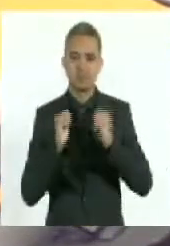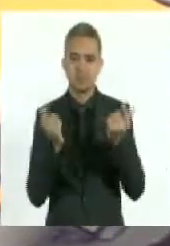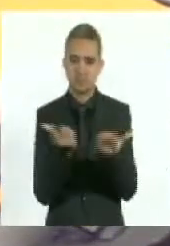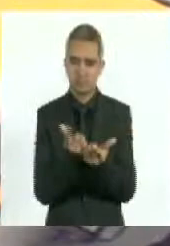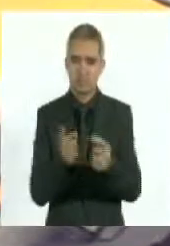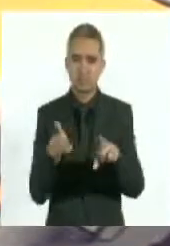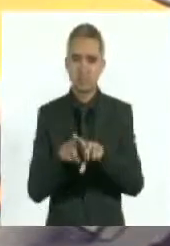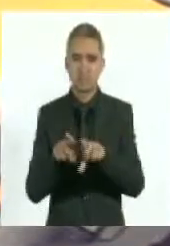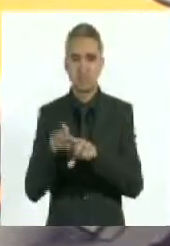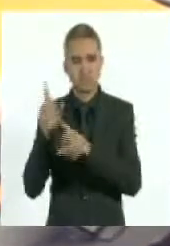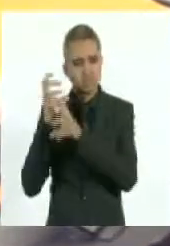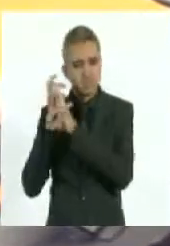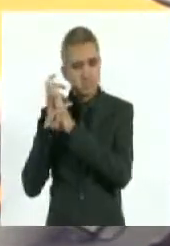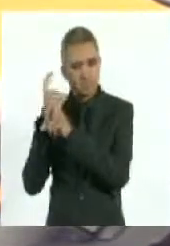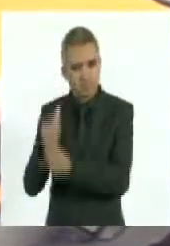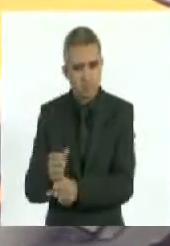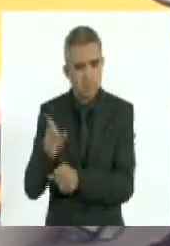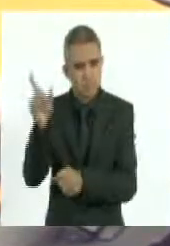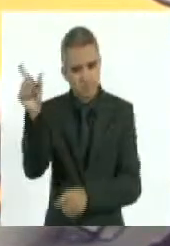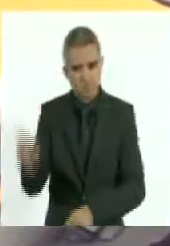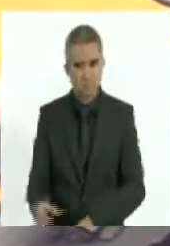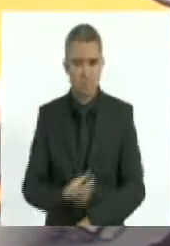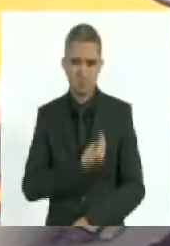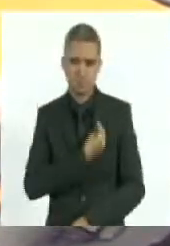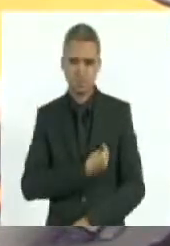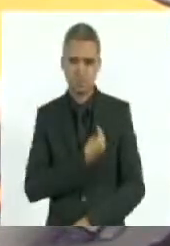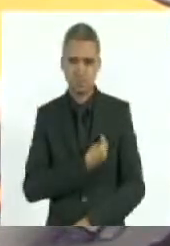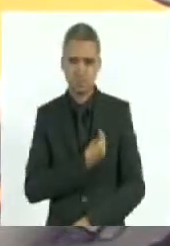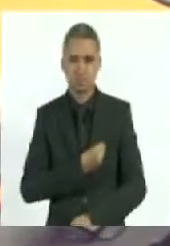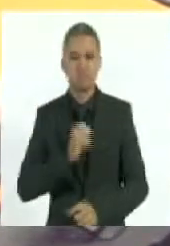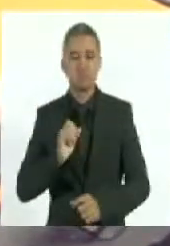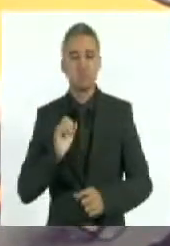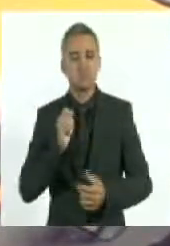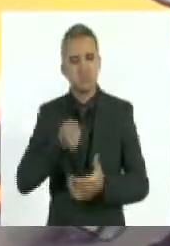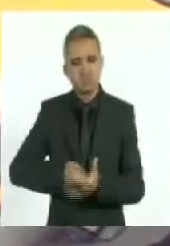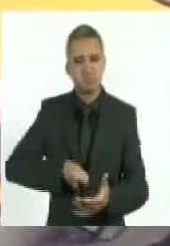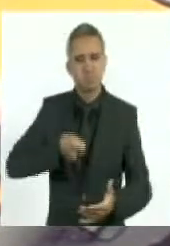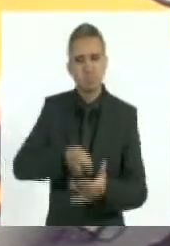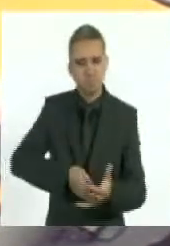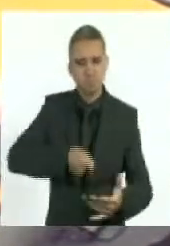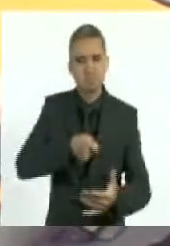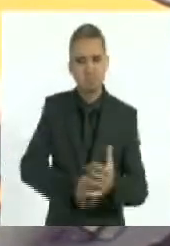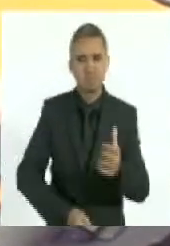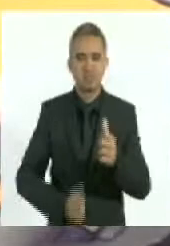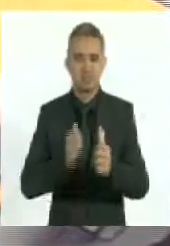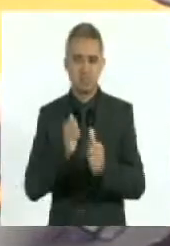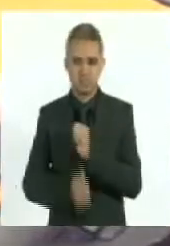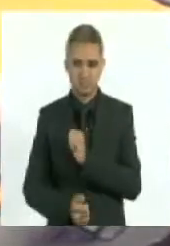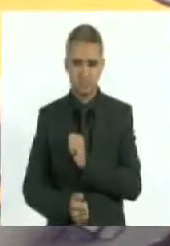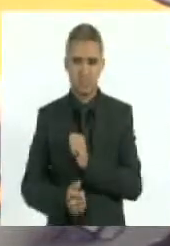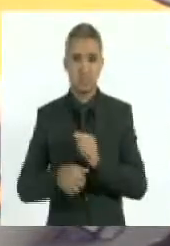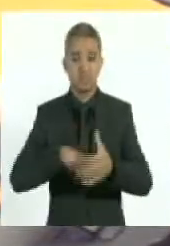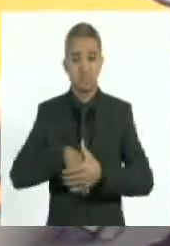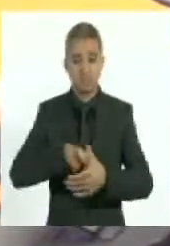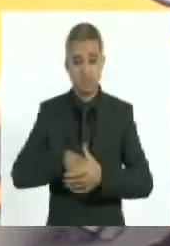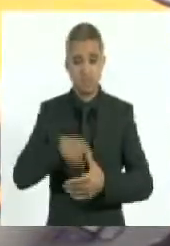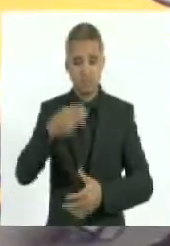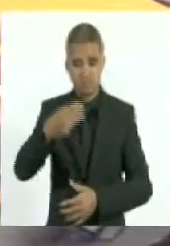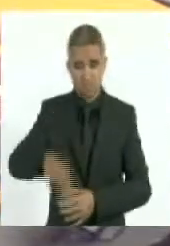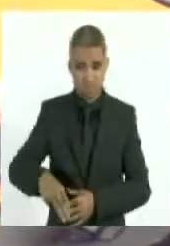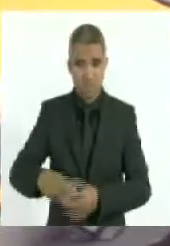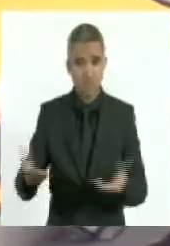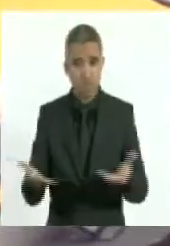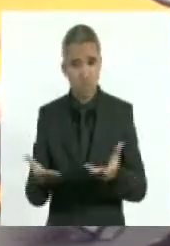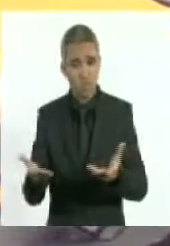frente do futebol maranhense. Então, eu queria fazer esse registro. Eu acho que o futebol maranhense hoje é outro e deve muito a Vossa Excelência. Eu acho